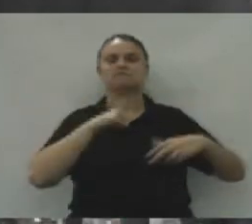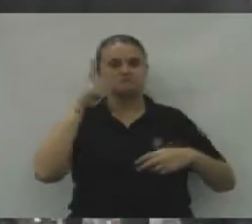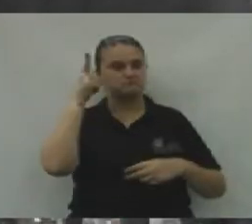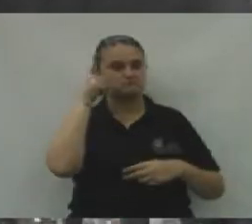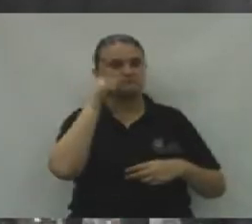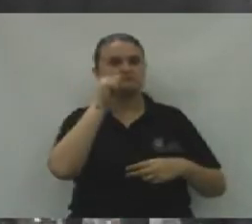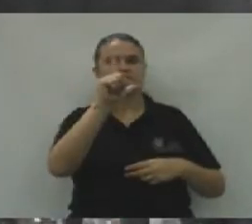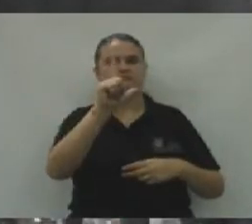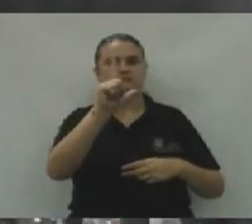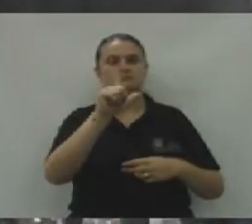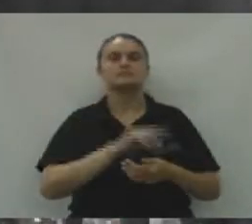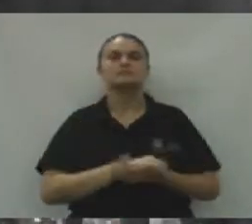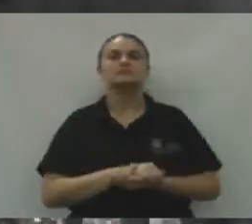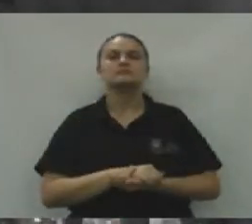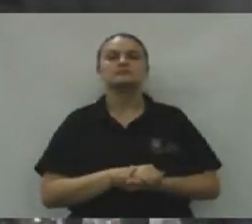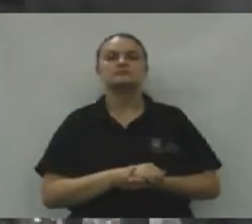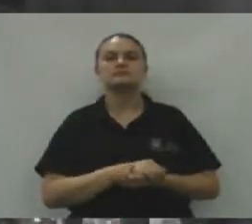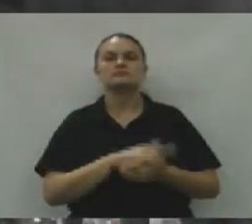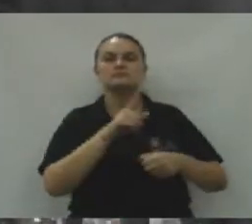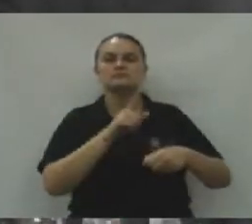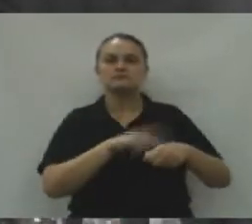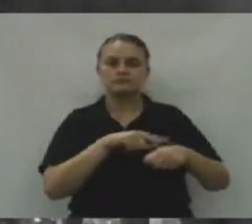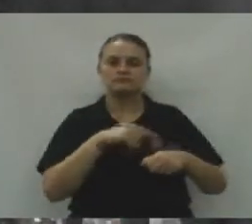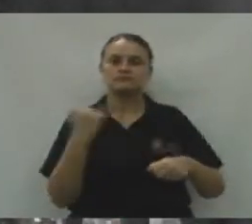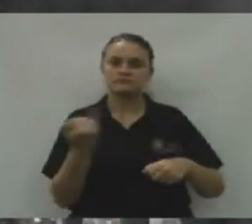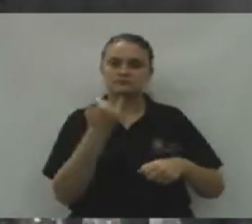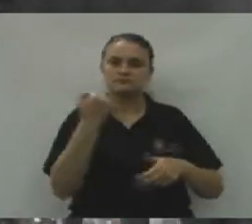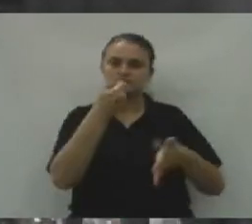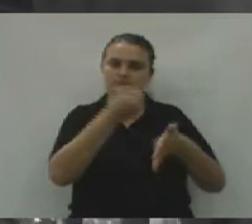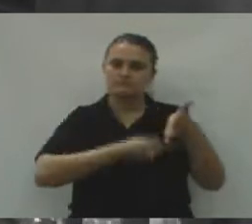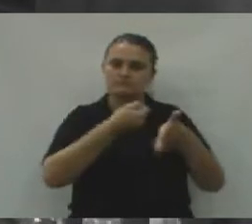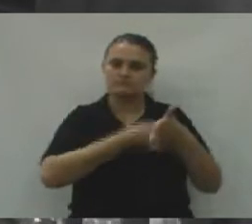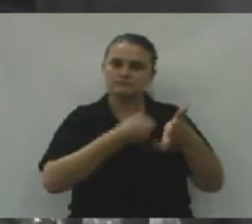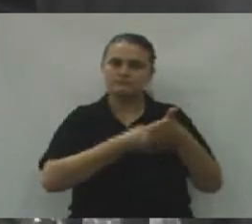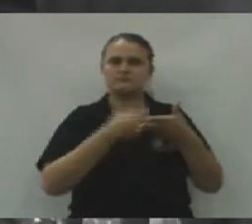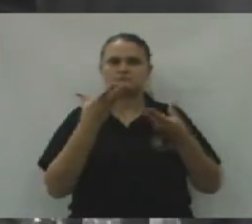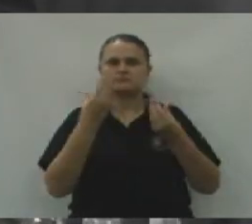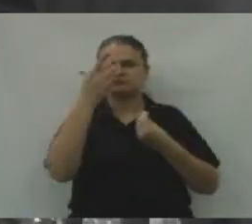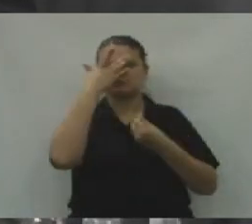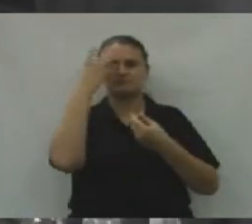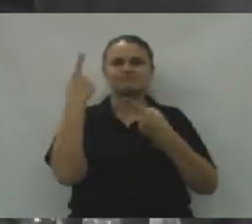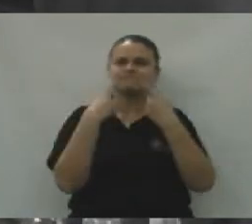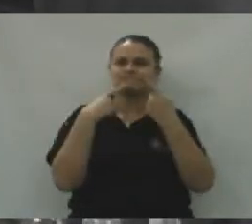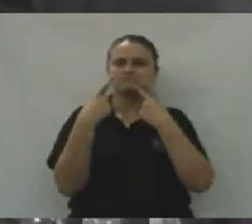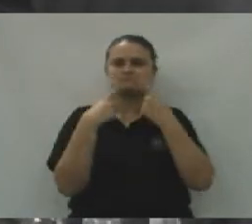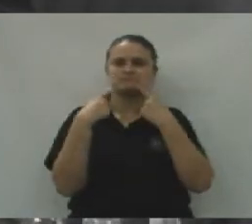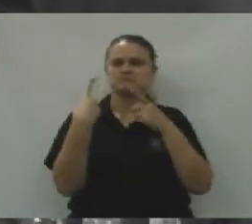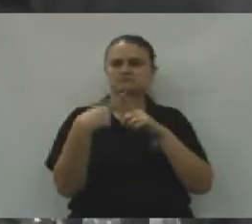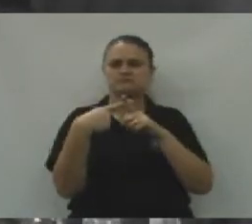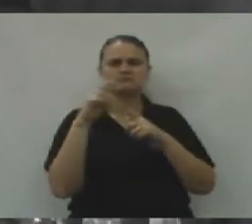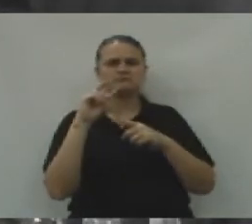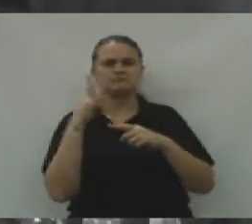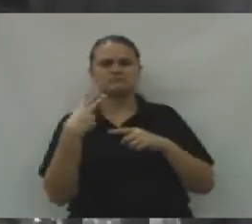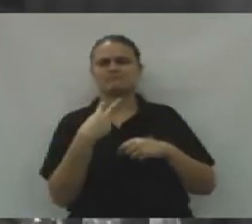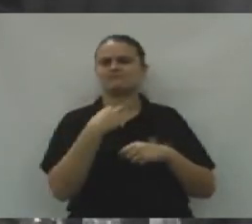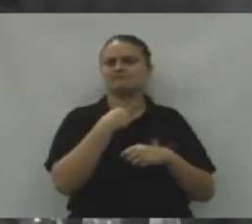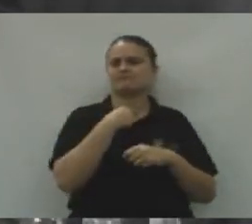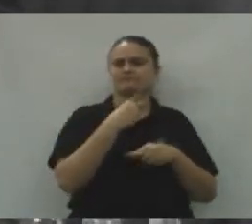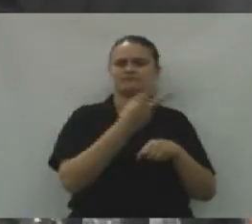conseguiu isso no momento. Fomos criticados, alguns de nós, porque vereador não poderia